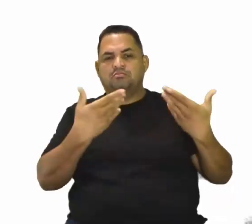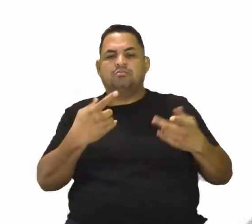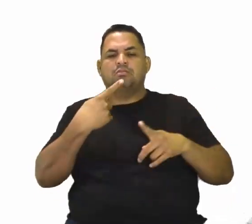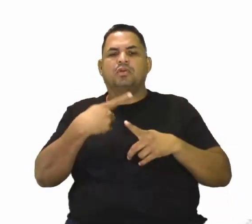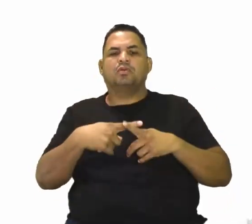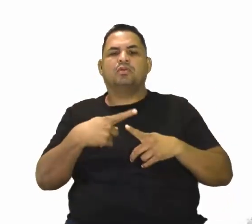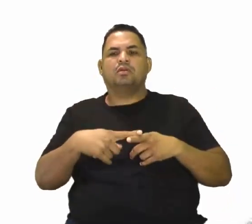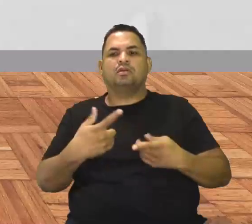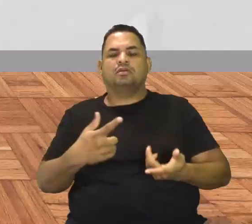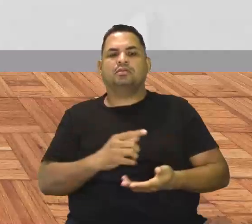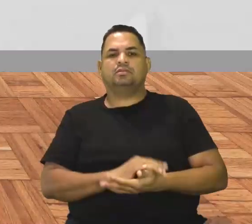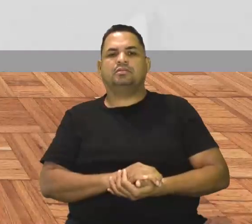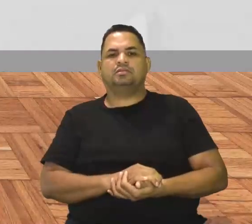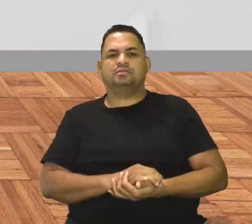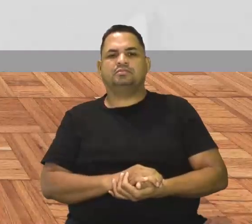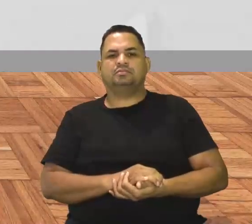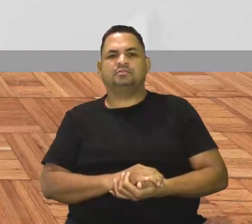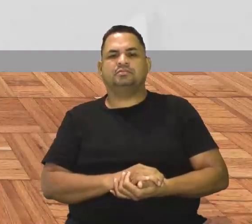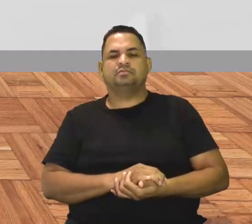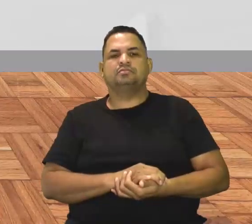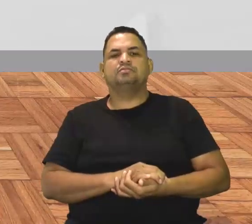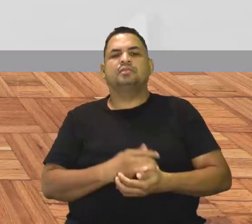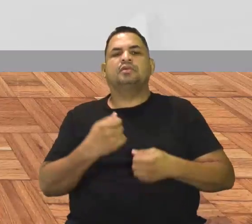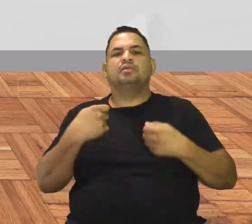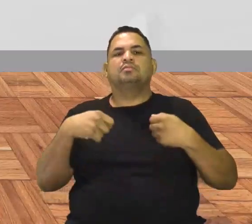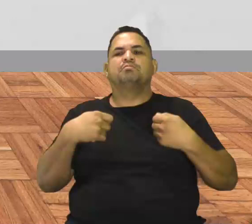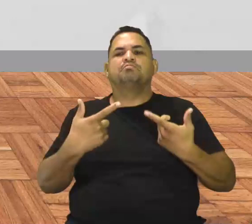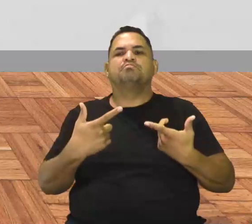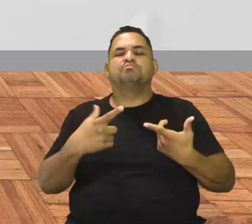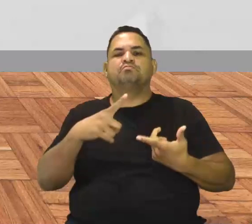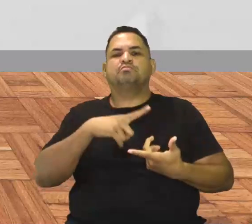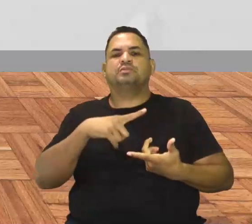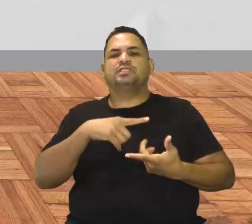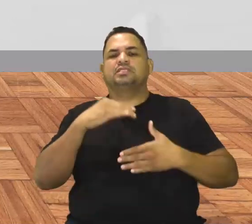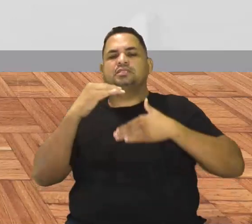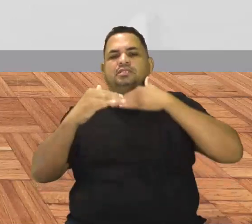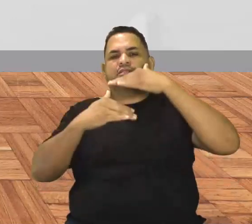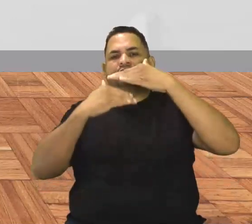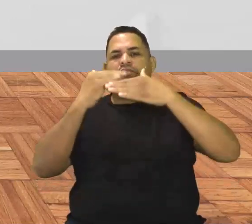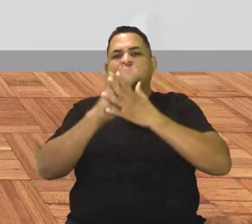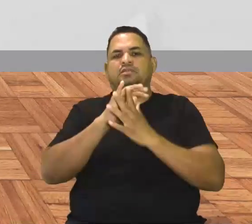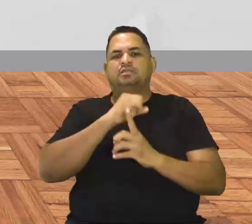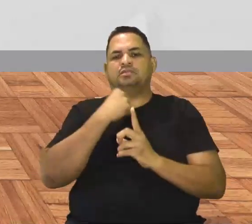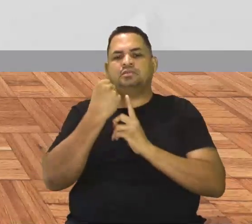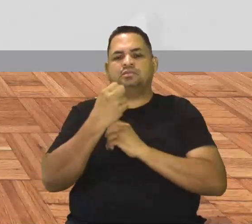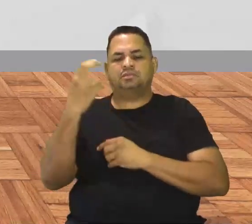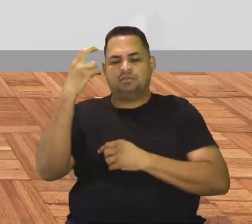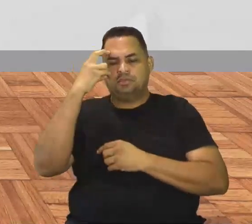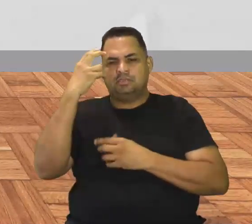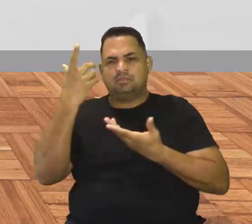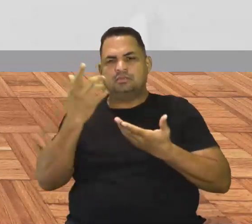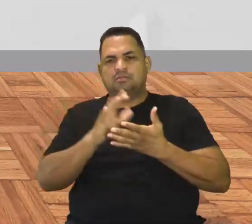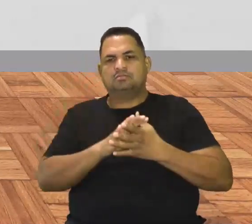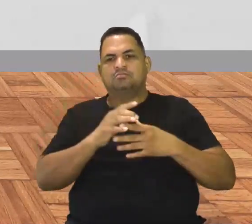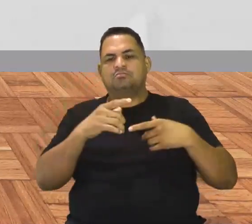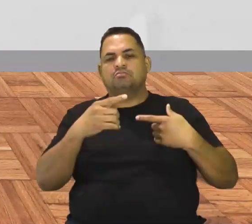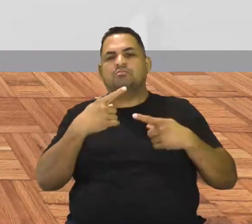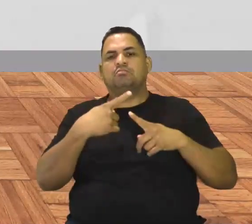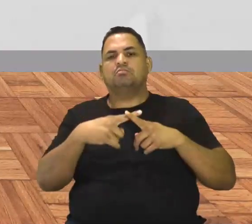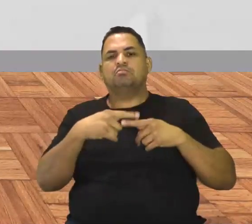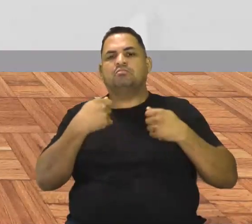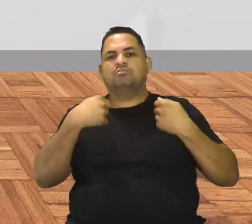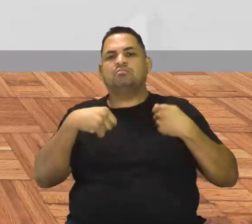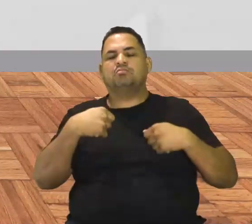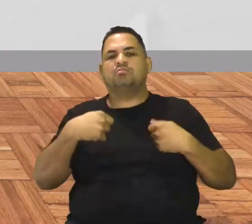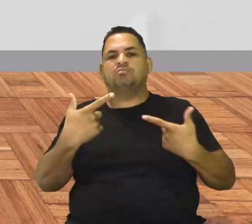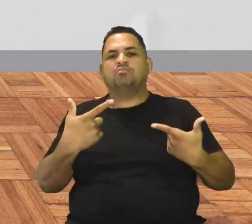Por quê? O Japão que tem esse desenvolvimento social, cultural tão grande, porque ele